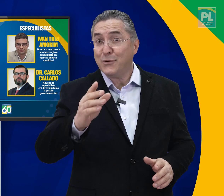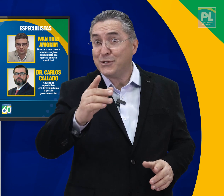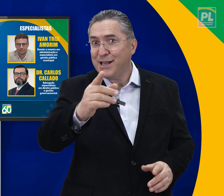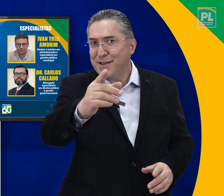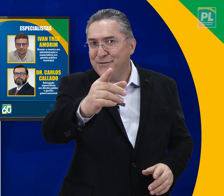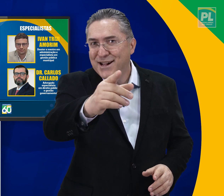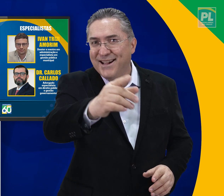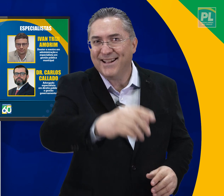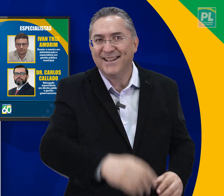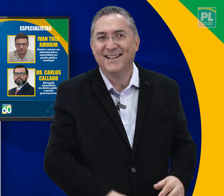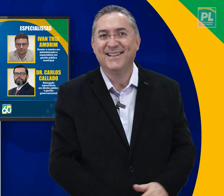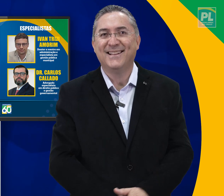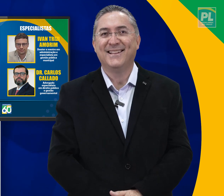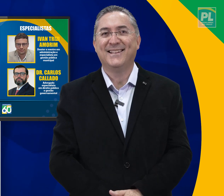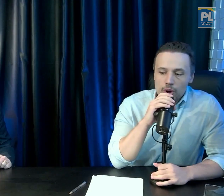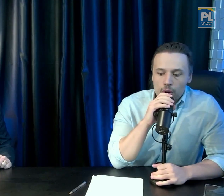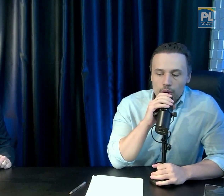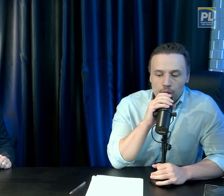palavra para você, Ivan.